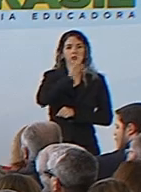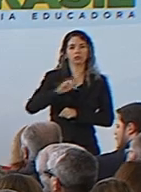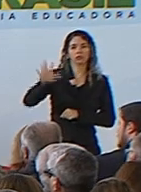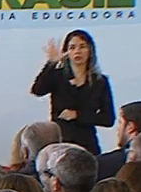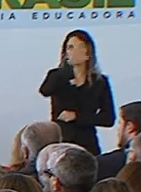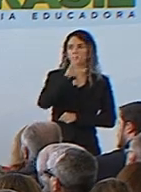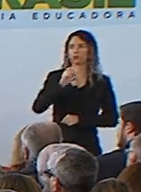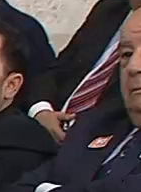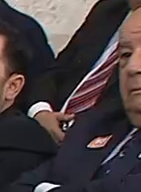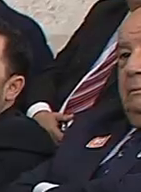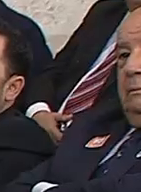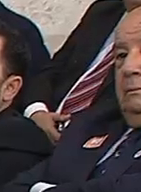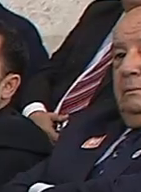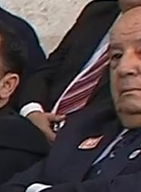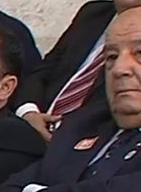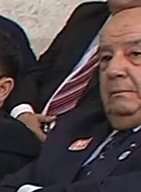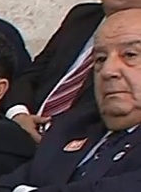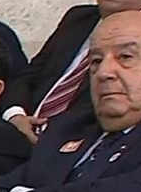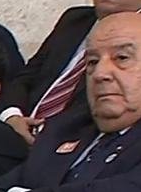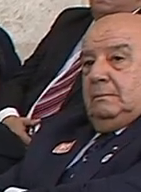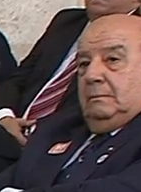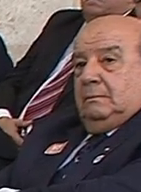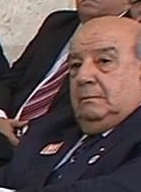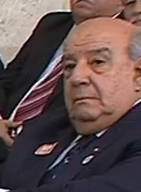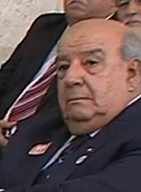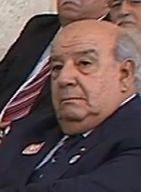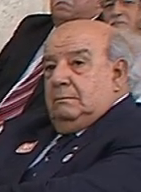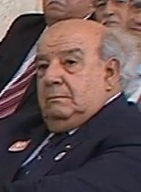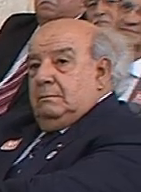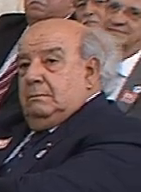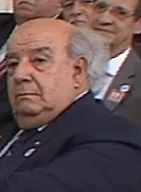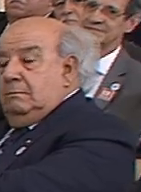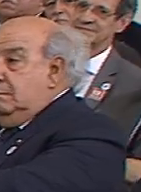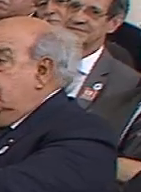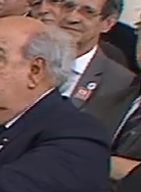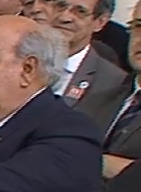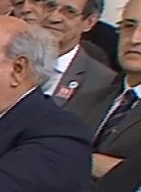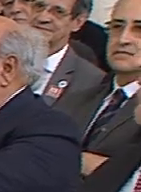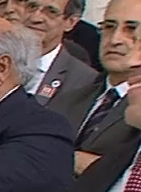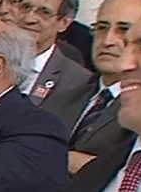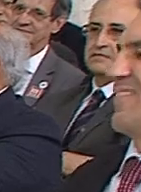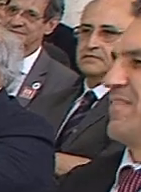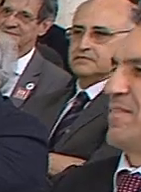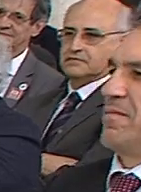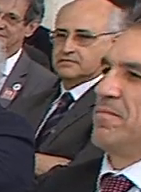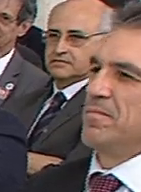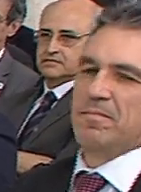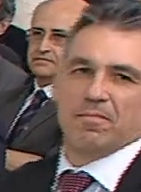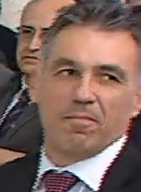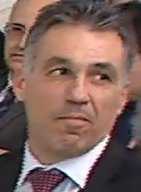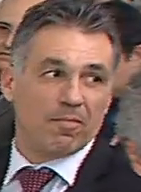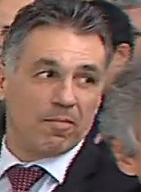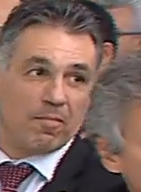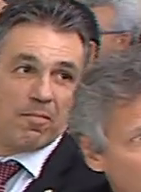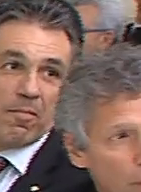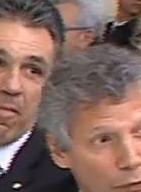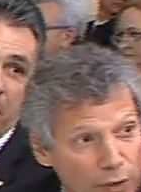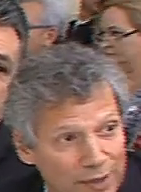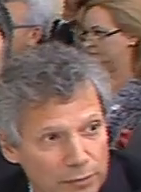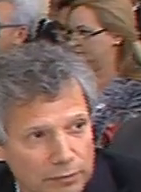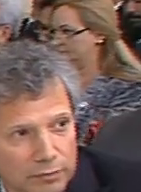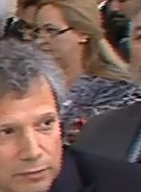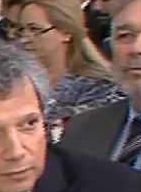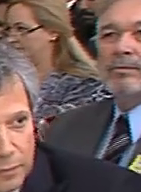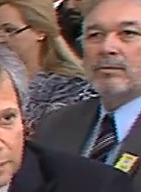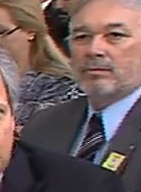Pereira o embaixador da Itália no Brasil Rafael trombeta o secretário especial